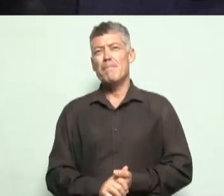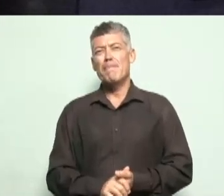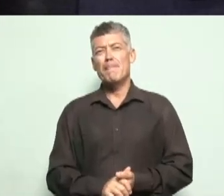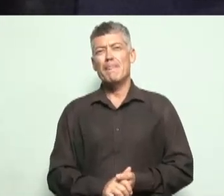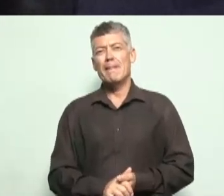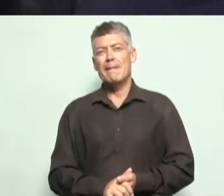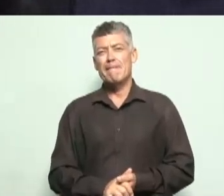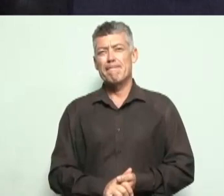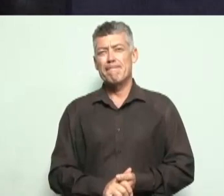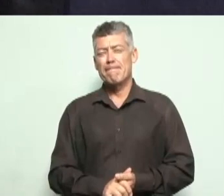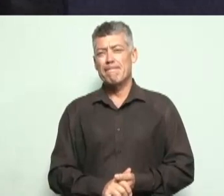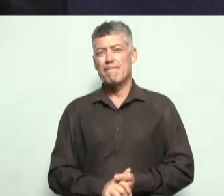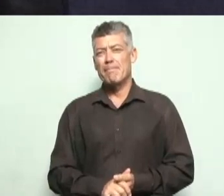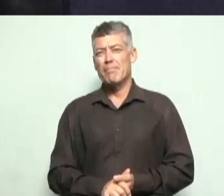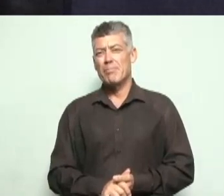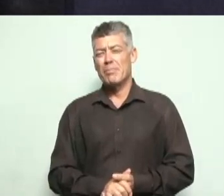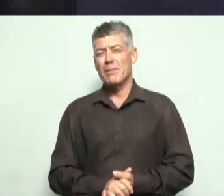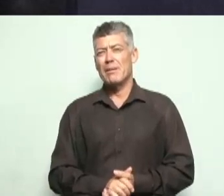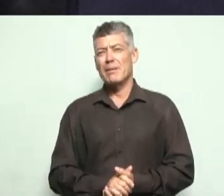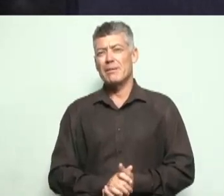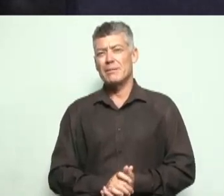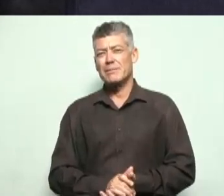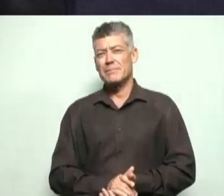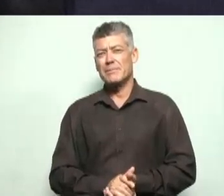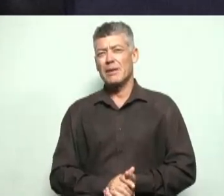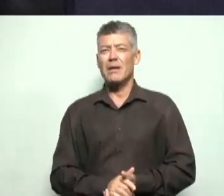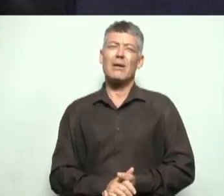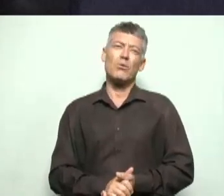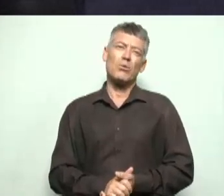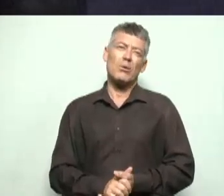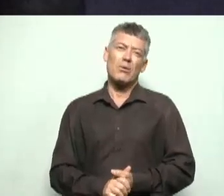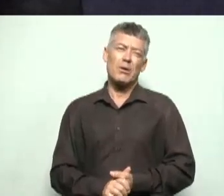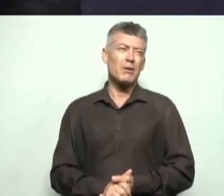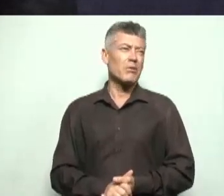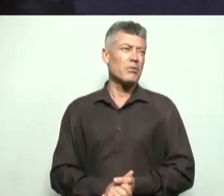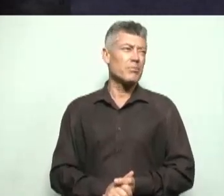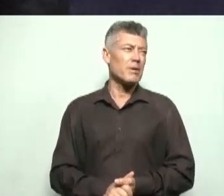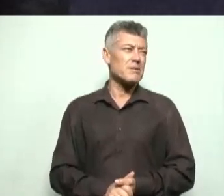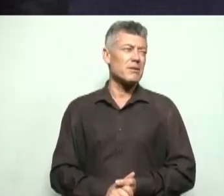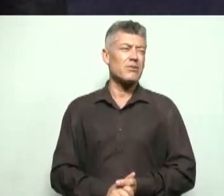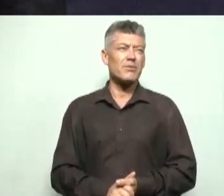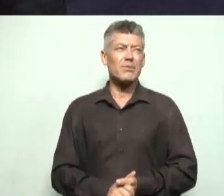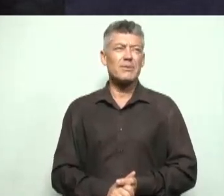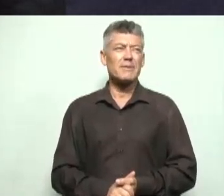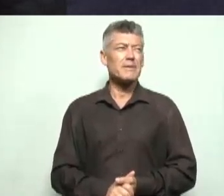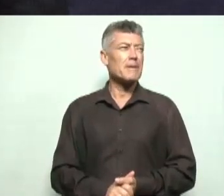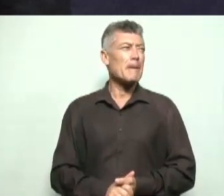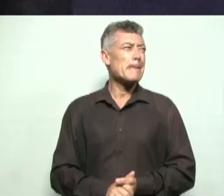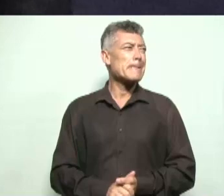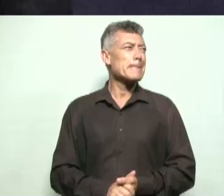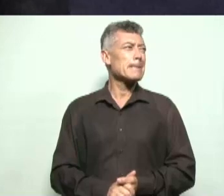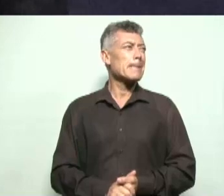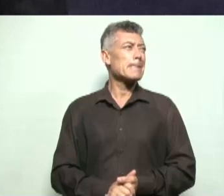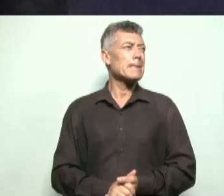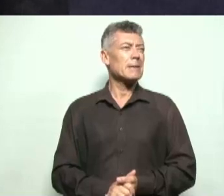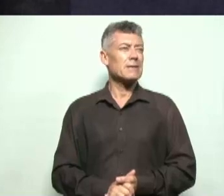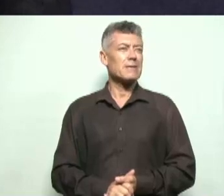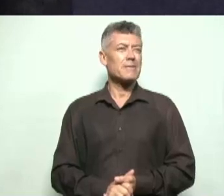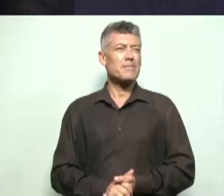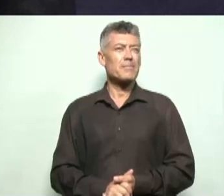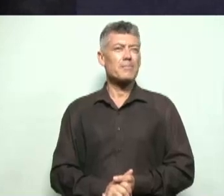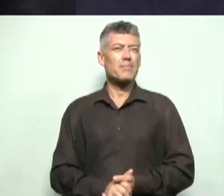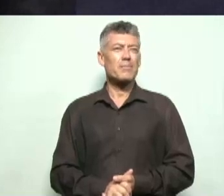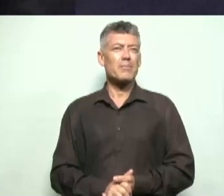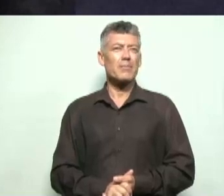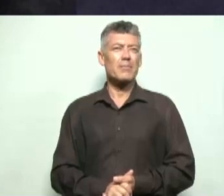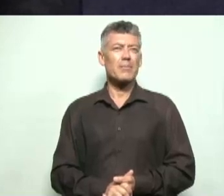que todos que estão aqui presentes nessa sessão, os vereadores, assessores, auxiliares, o público em geral, que todos nós fizéssemos um minuto